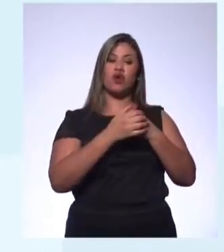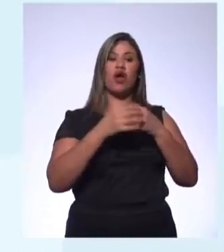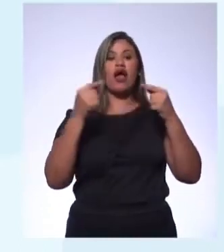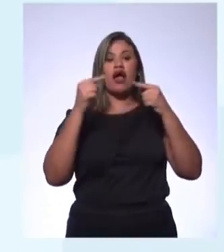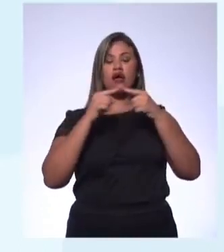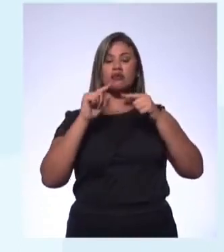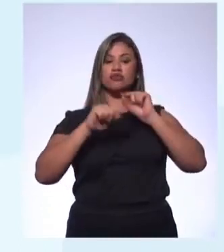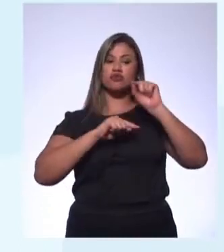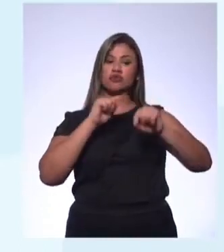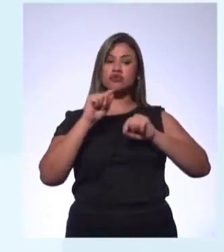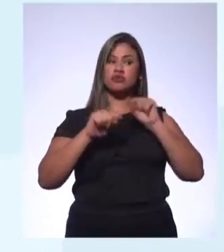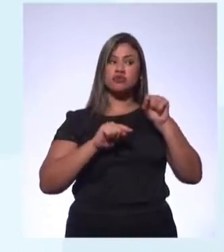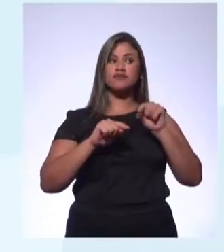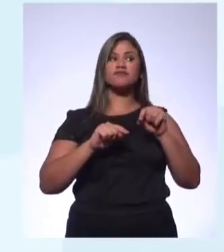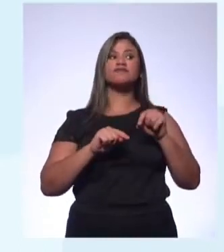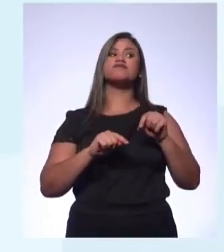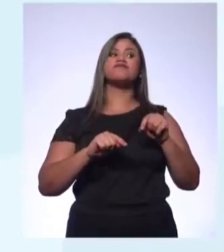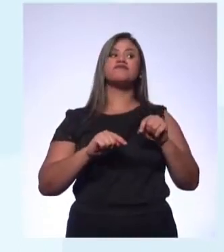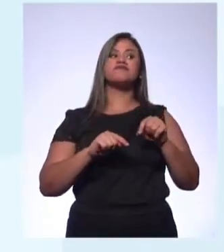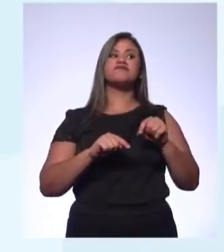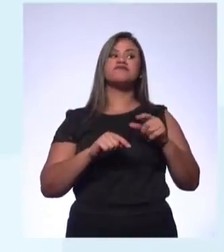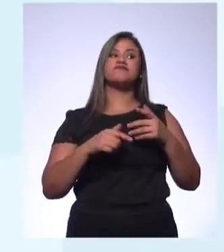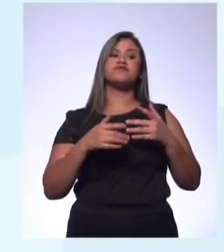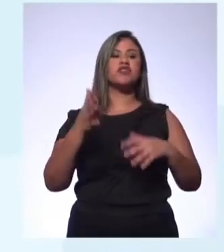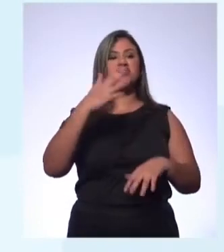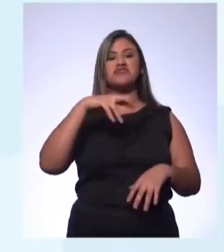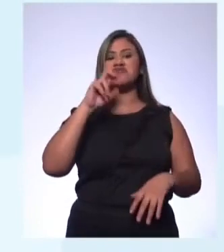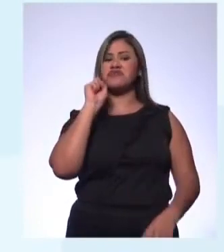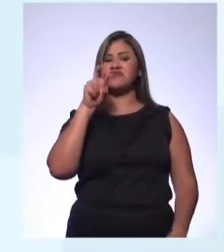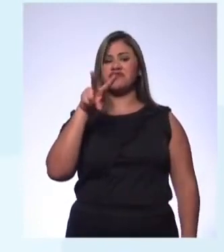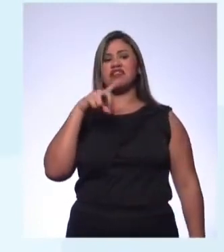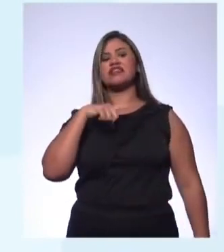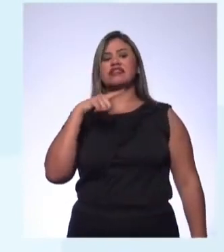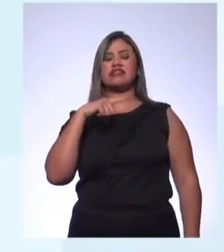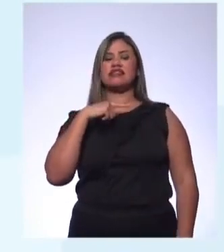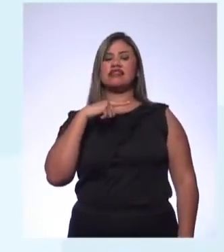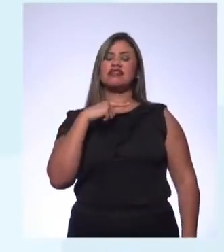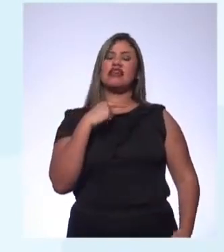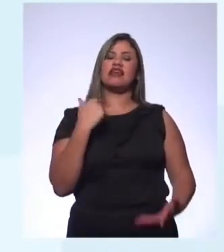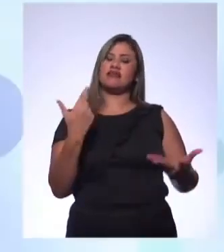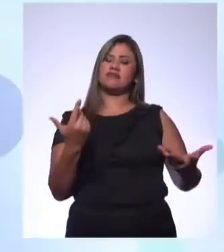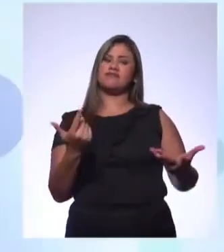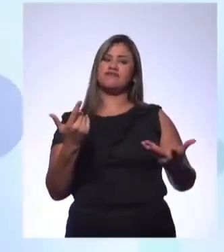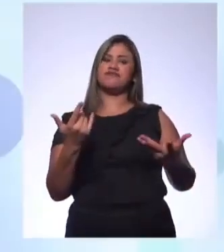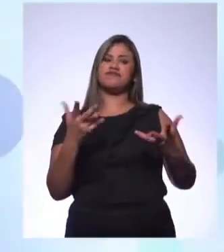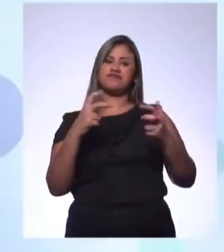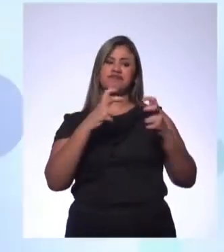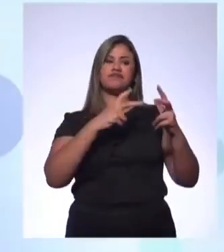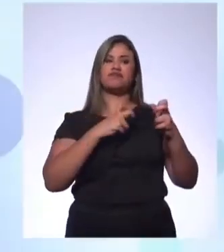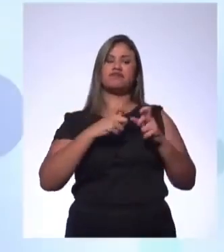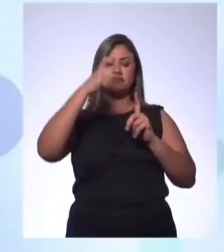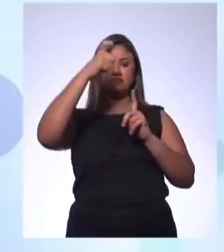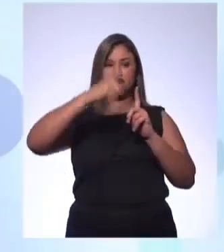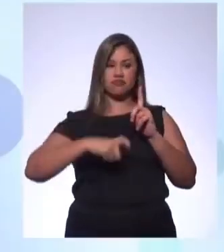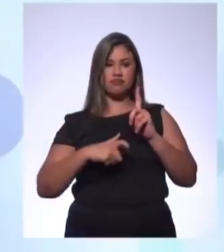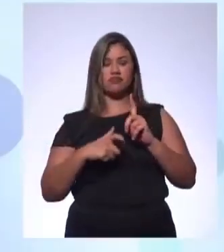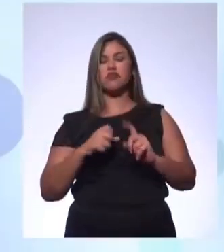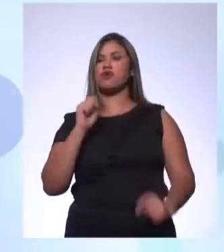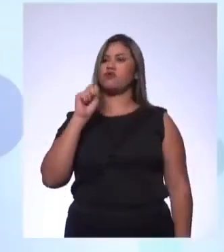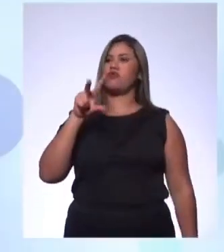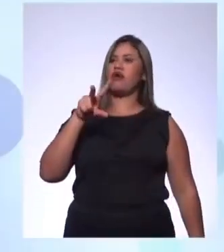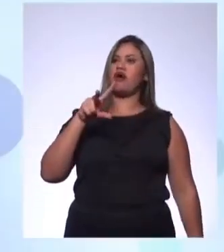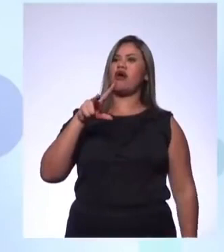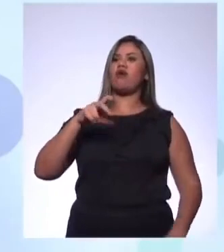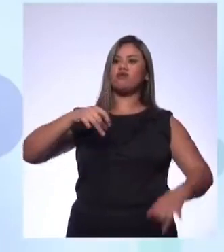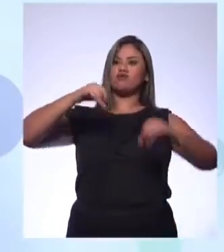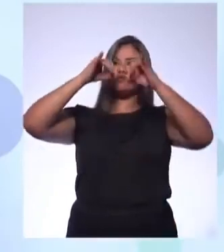aí, tirando a questão de esconder a identidade, se refere àquilo que a gente pode ver, né? Aquilo que a gente pode perceber na pessoa. Então eu olho e vejo, eu uso